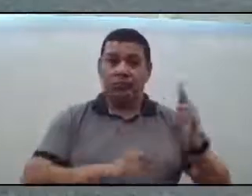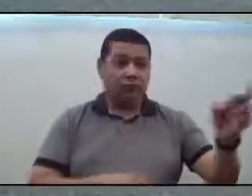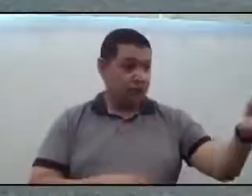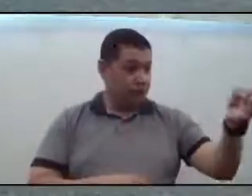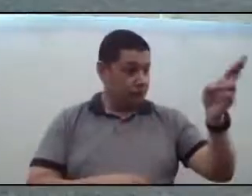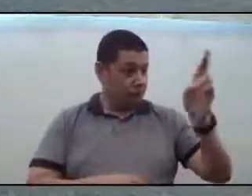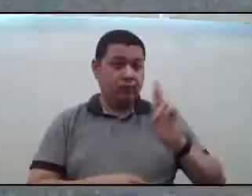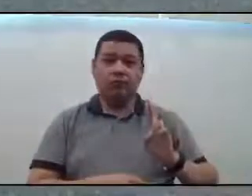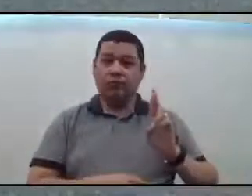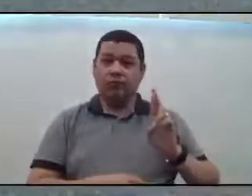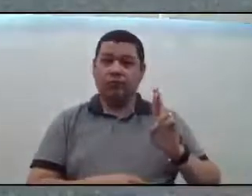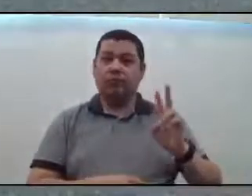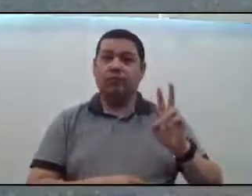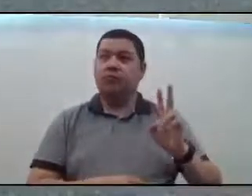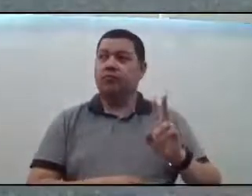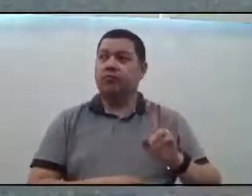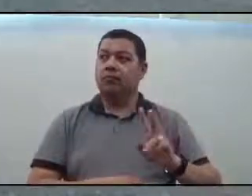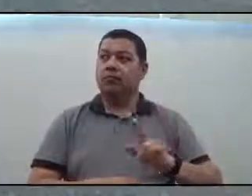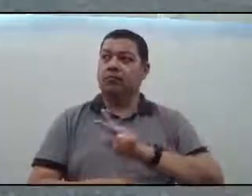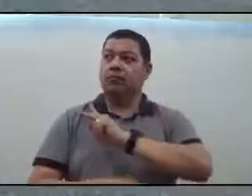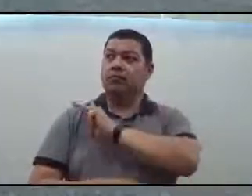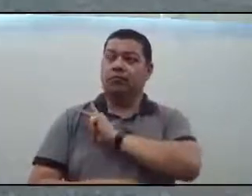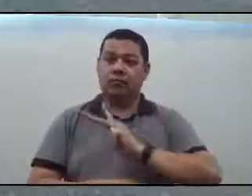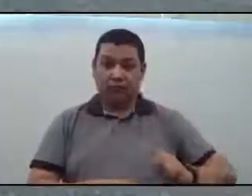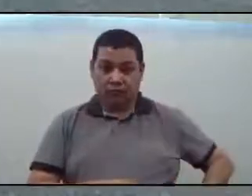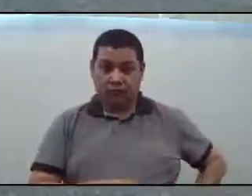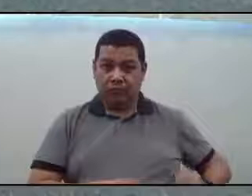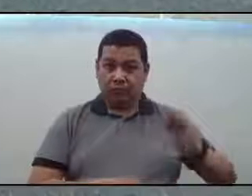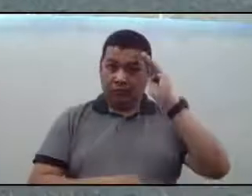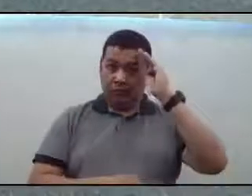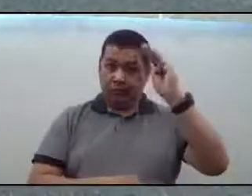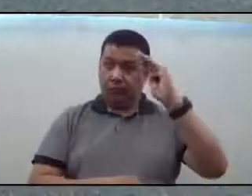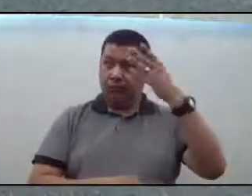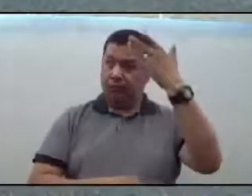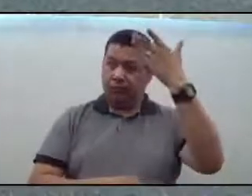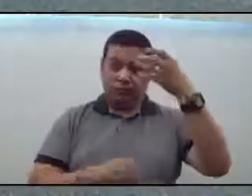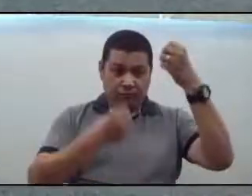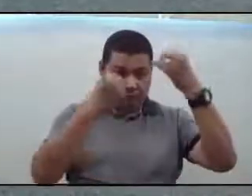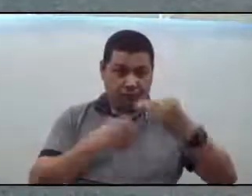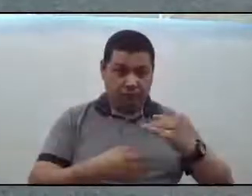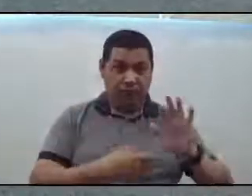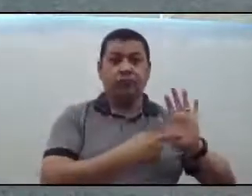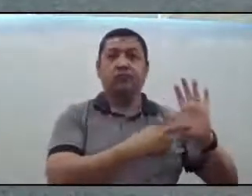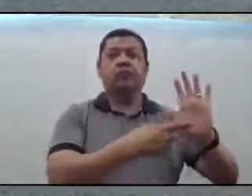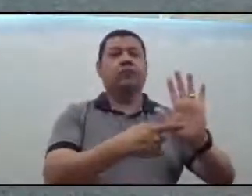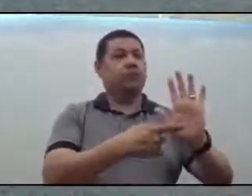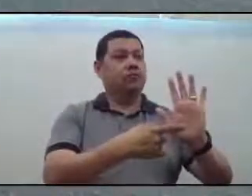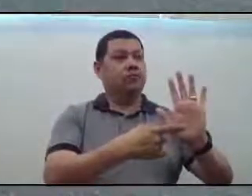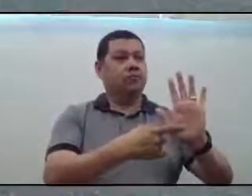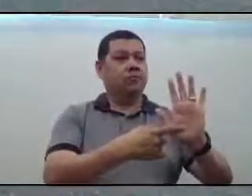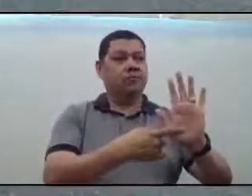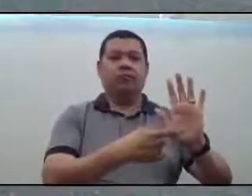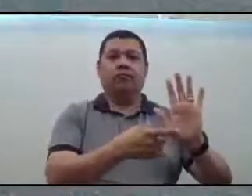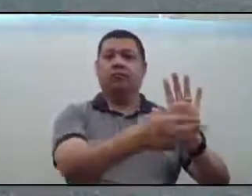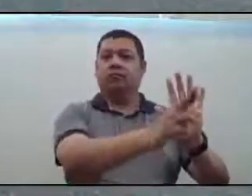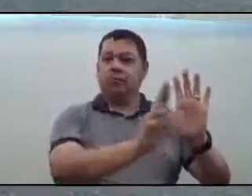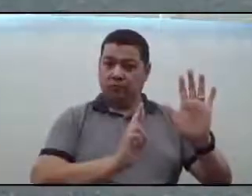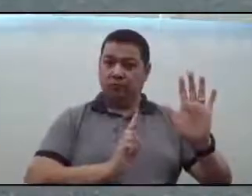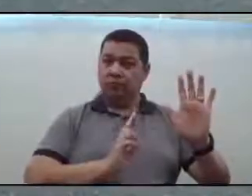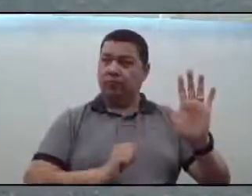do presidente Jair Messias Bolsonaro referente à moção de apelo que